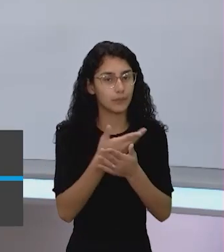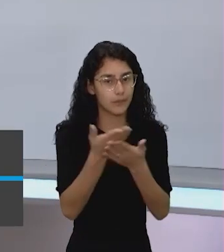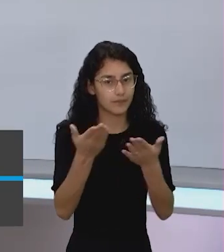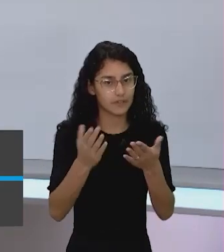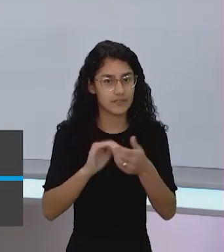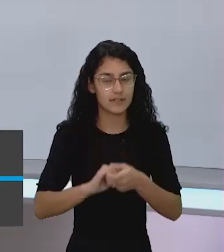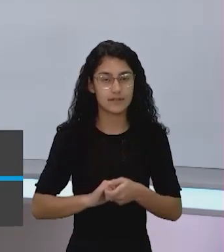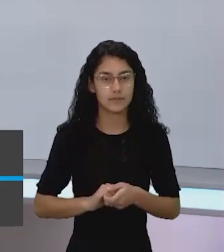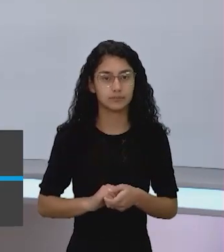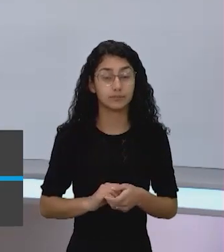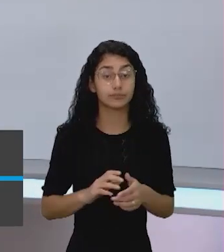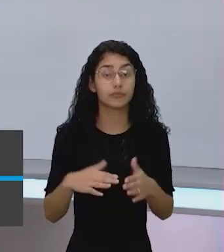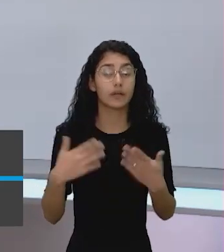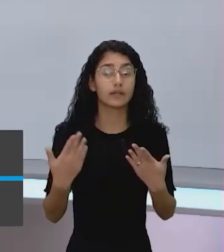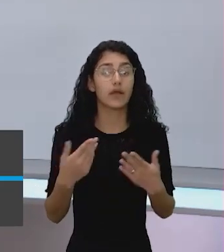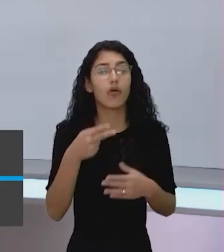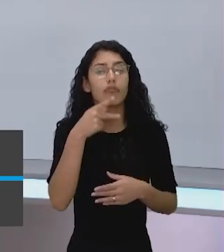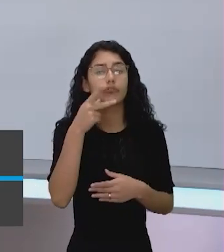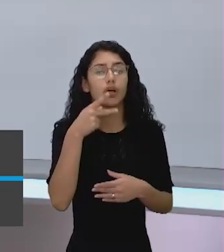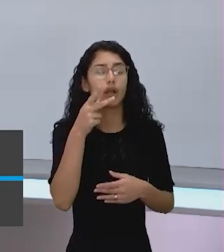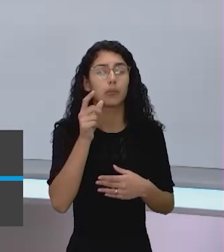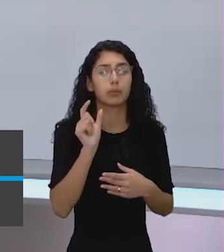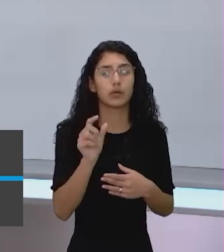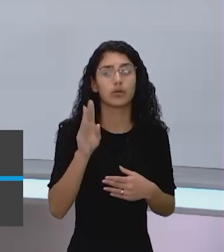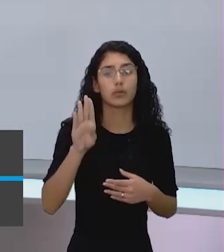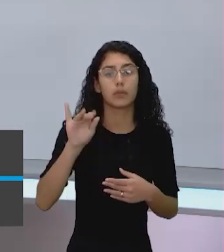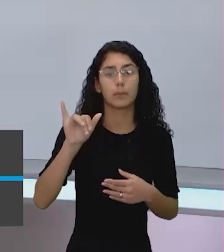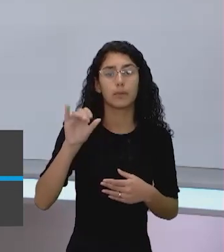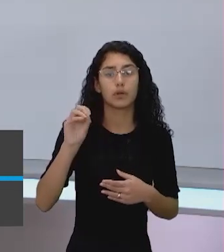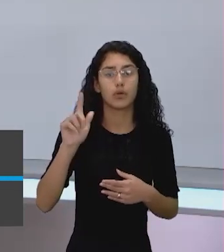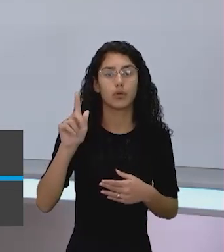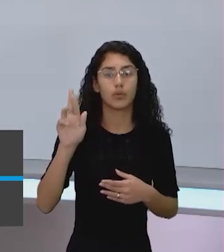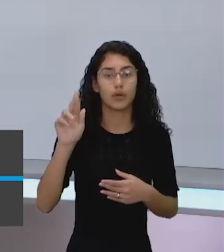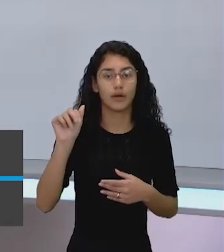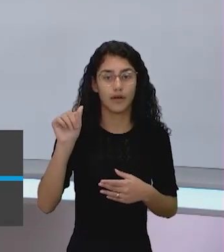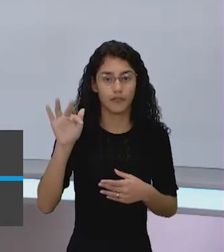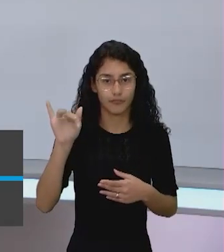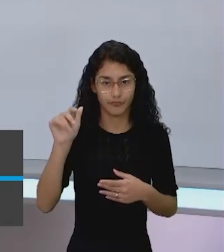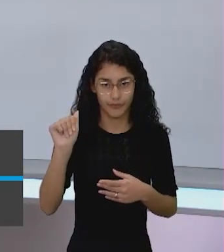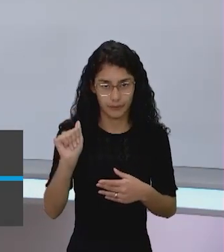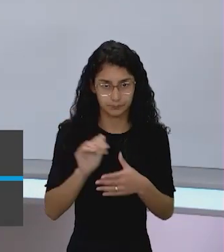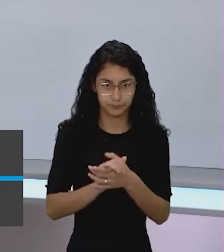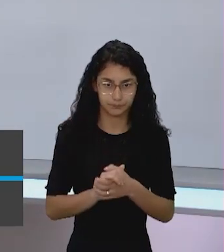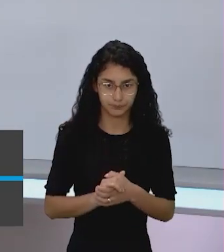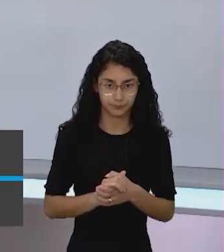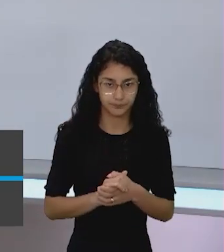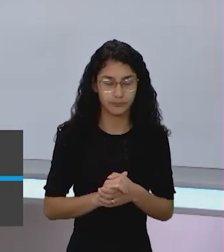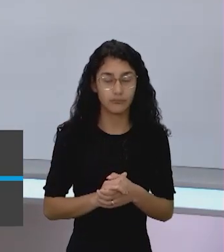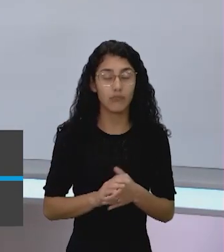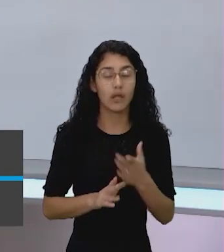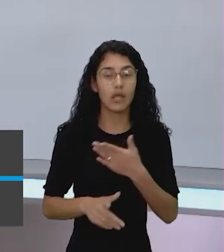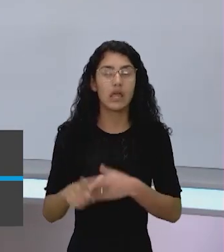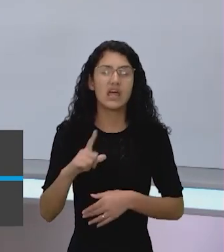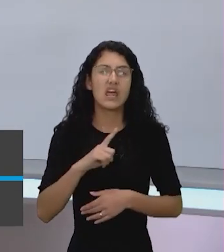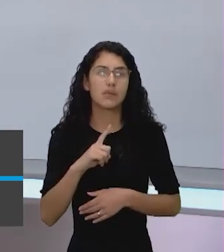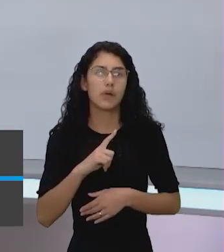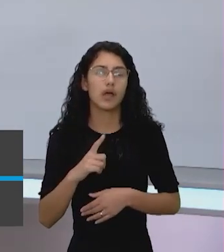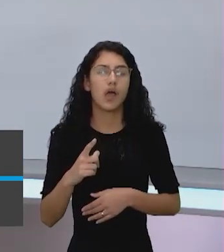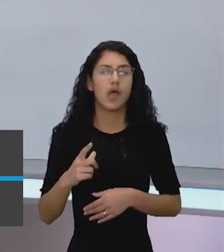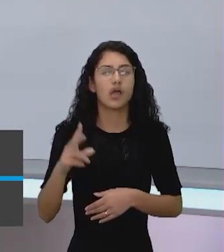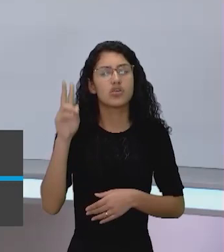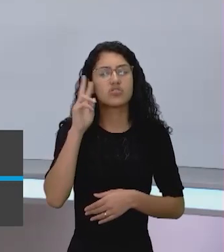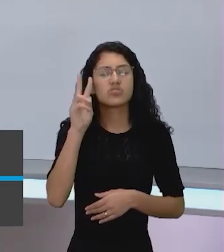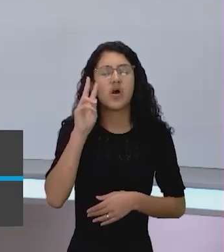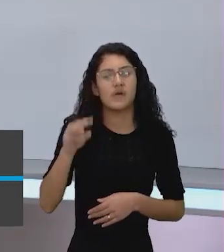estagiária. Então, só falando um pouco mais da biografia dele, eu não vou me alongar muito, mas é assim, Milton Santos tem uma história de vida muito linda,